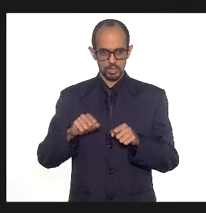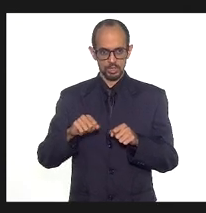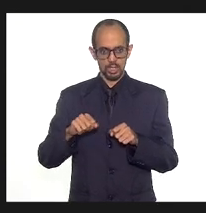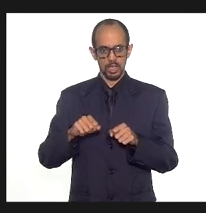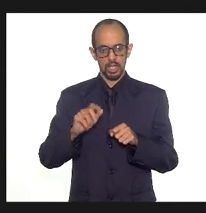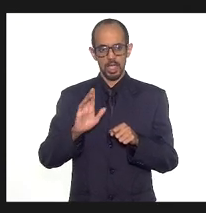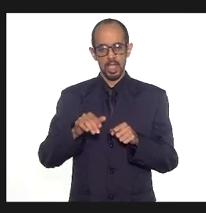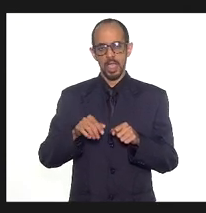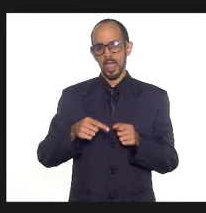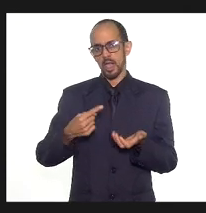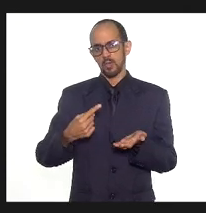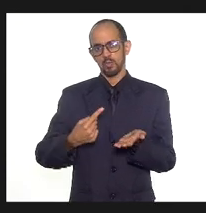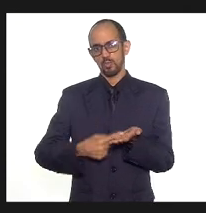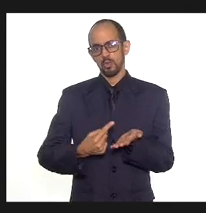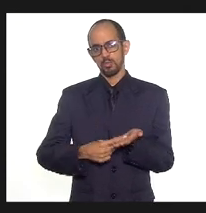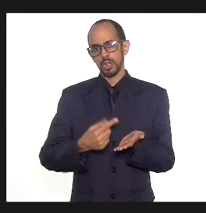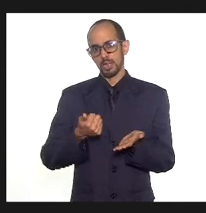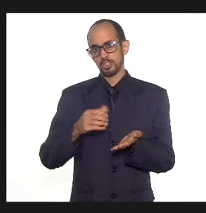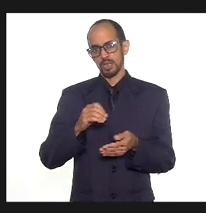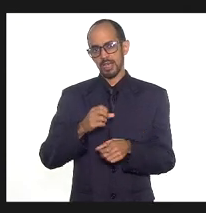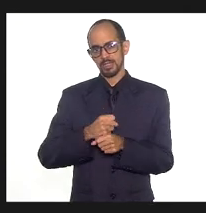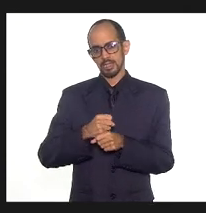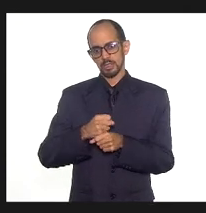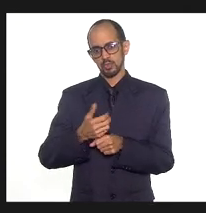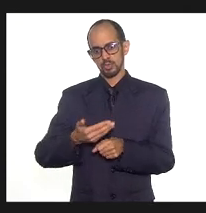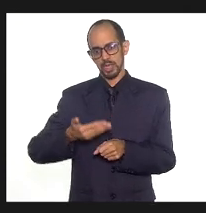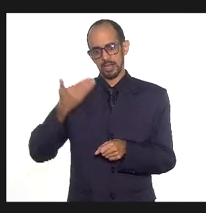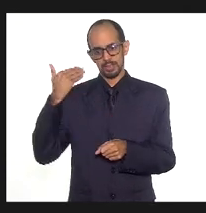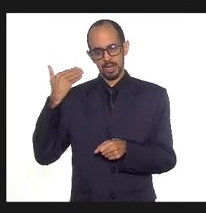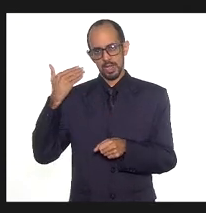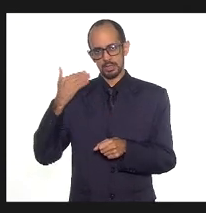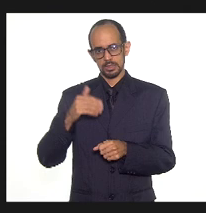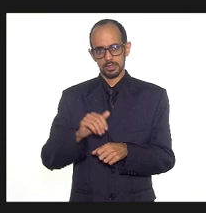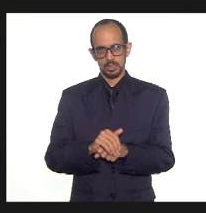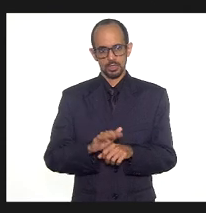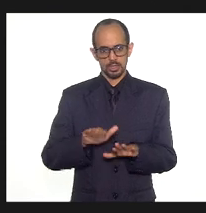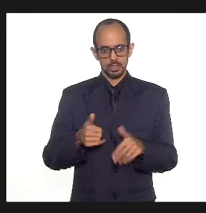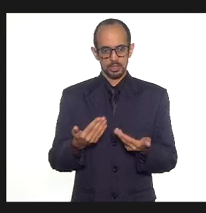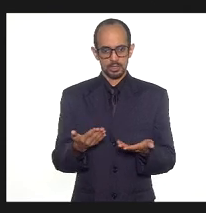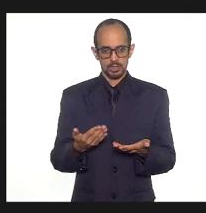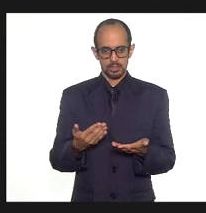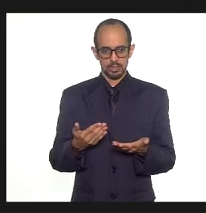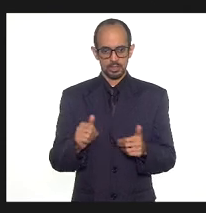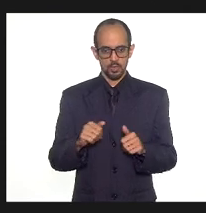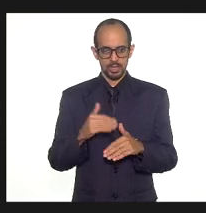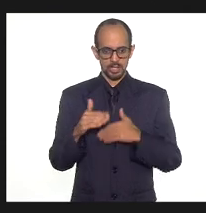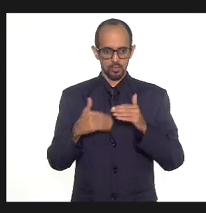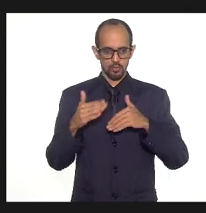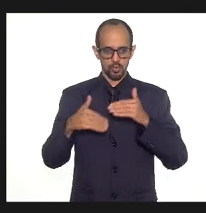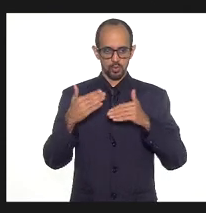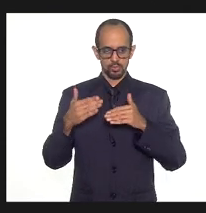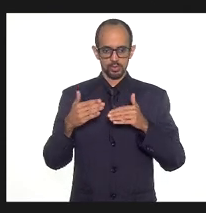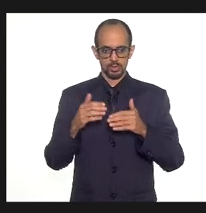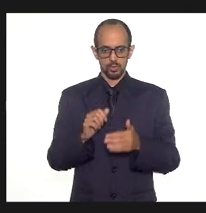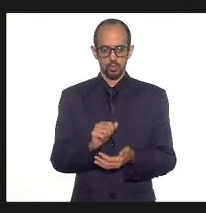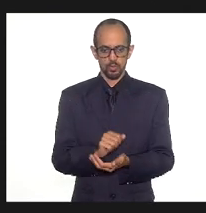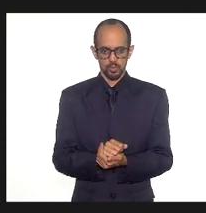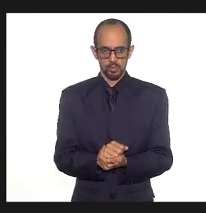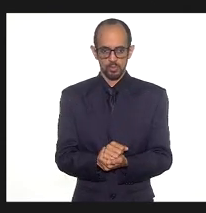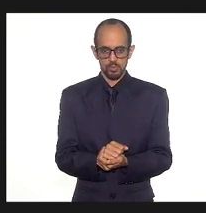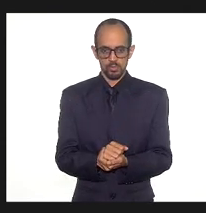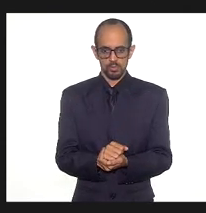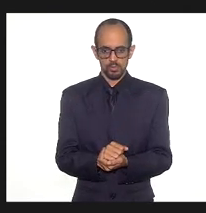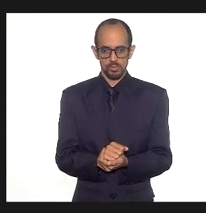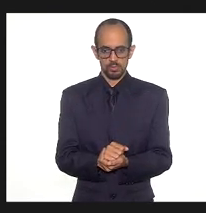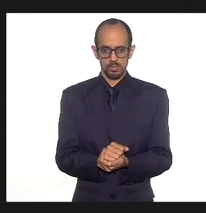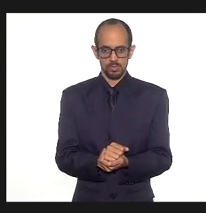atrás, né? Com as licitações de campo de exploração e produção pela ANP, e os